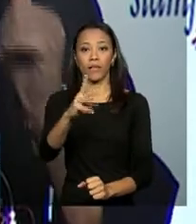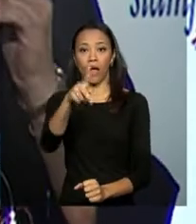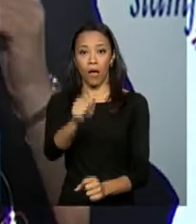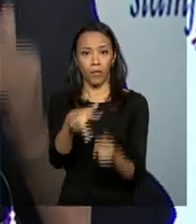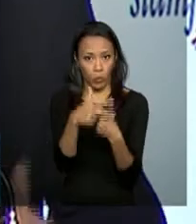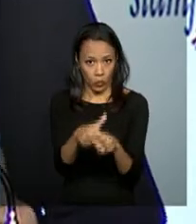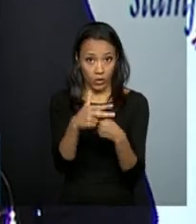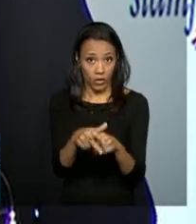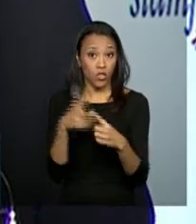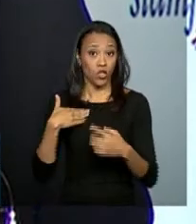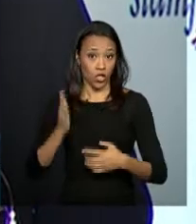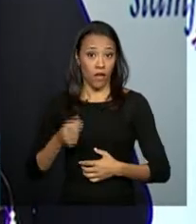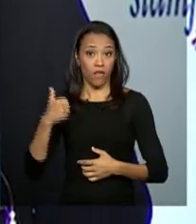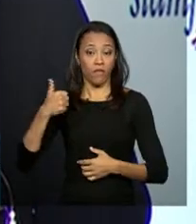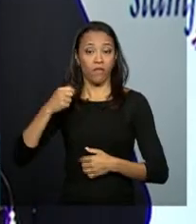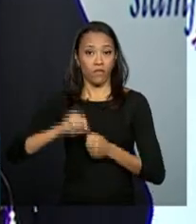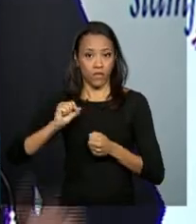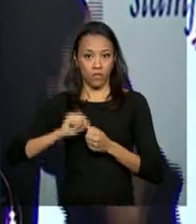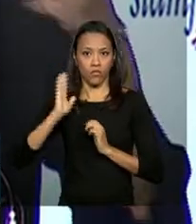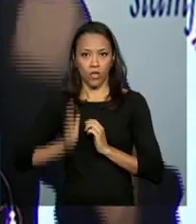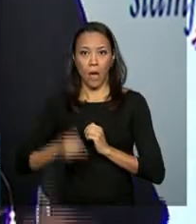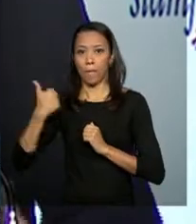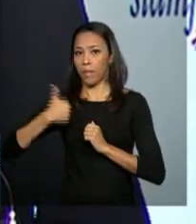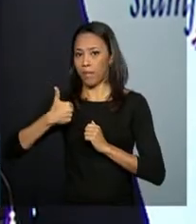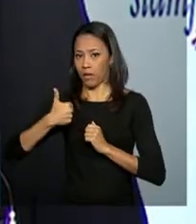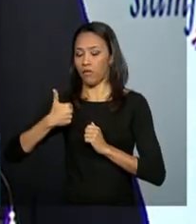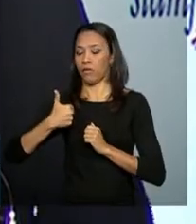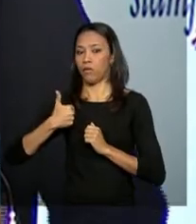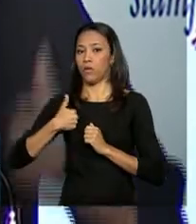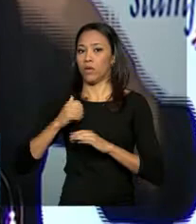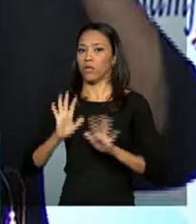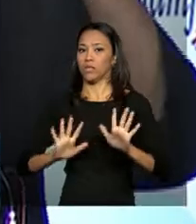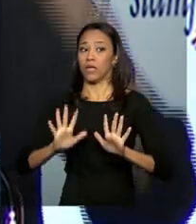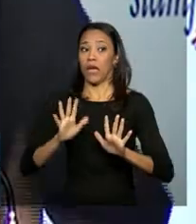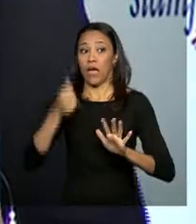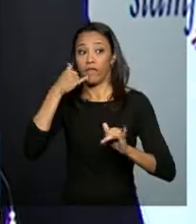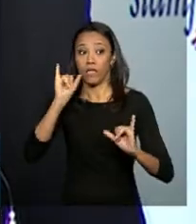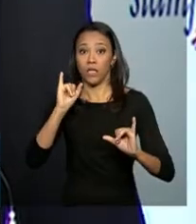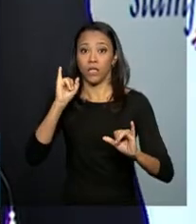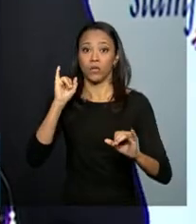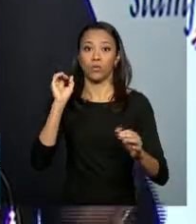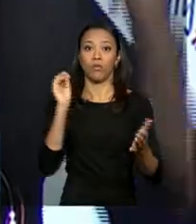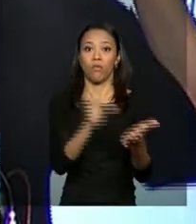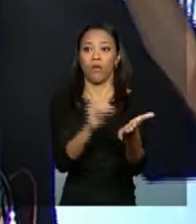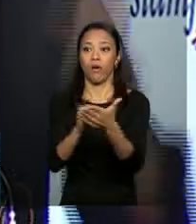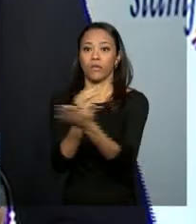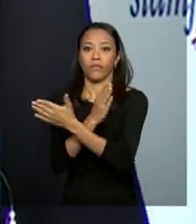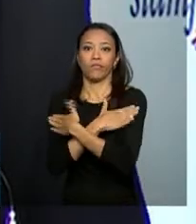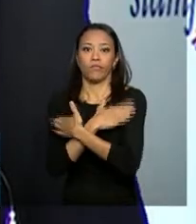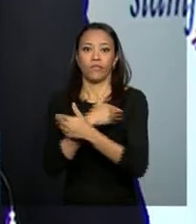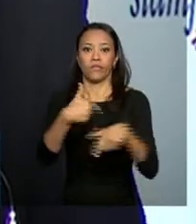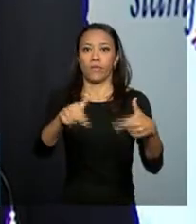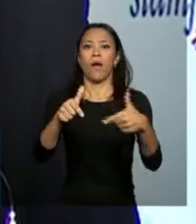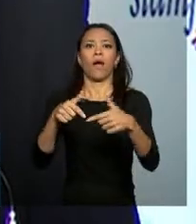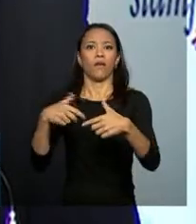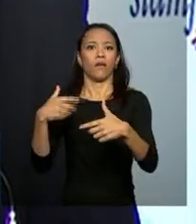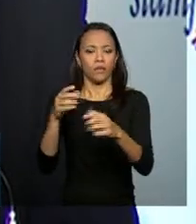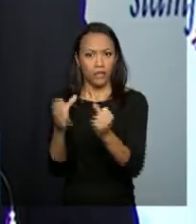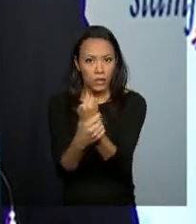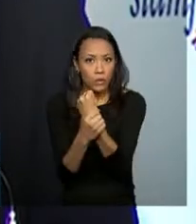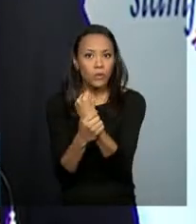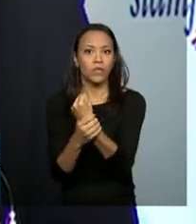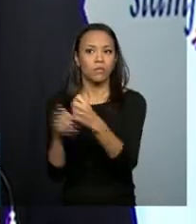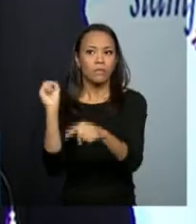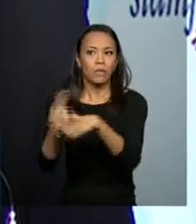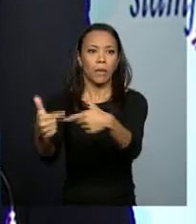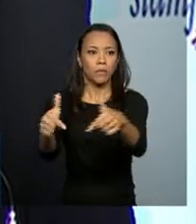nós fizemos a primeira etapa do ajuste, protegendo o emprego, desonerando, subsidiando pesadamente